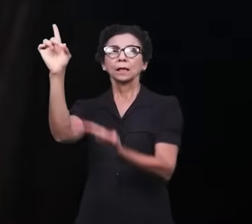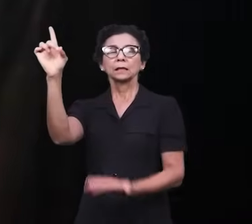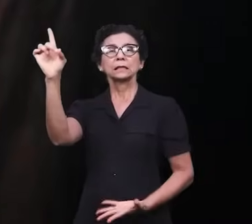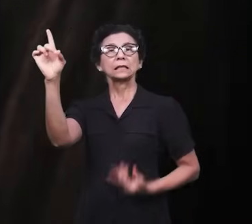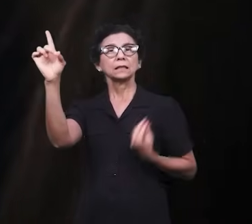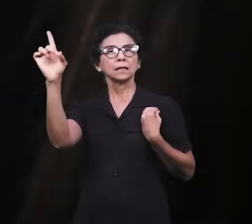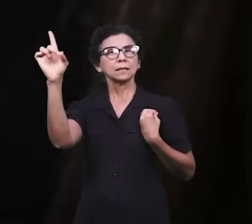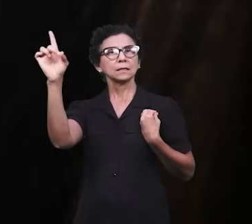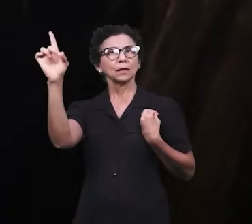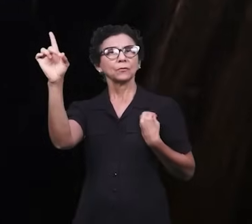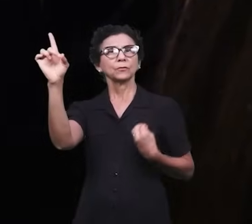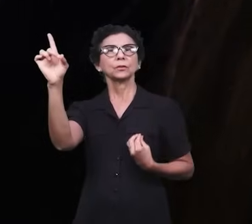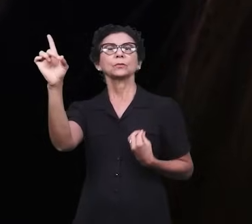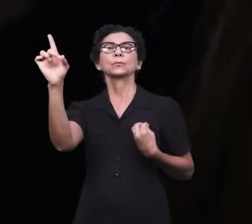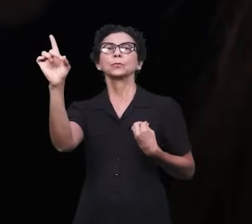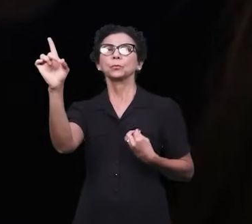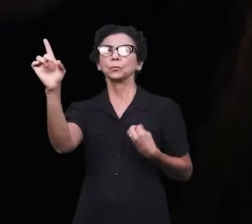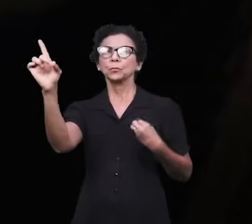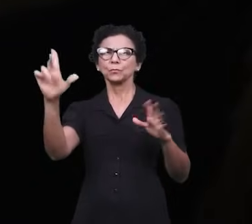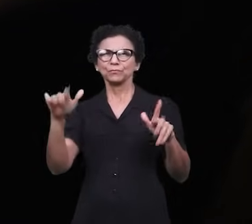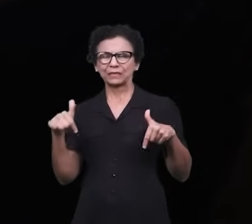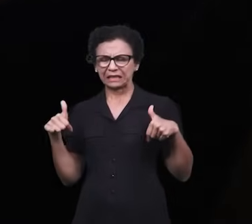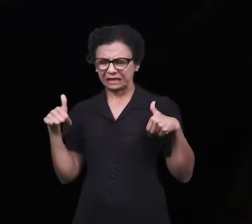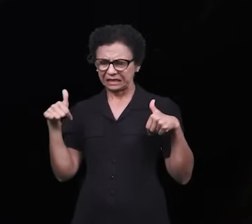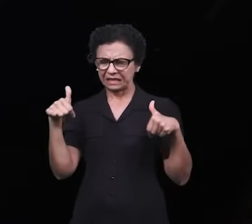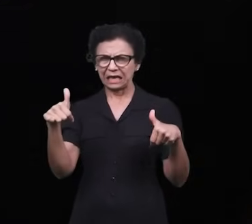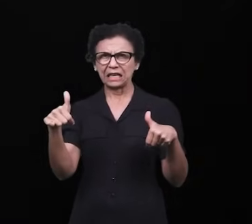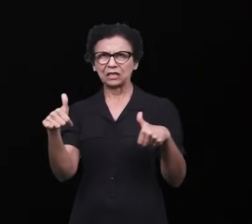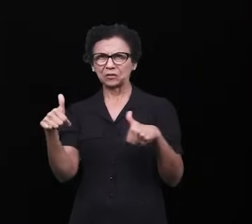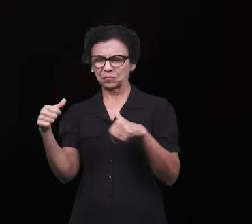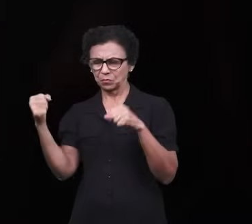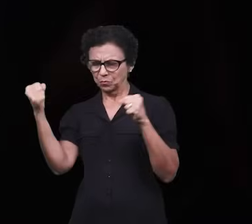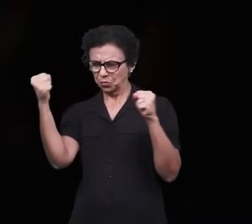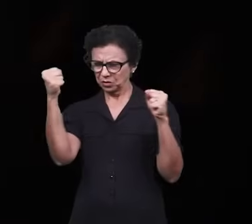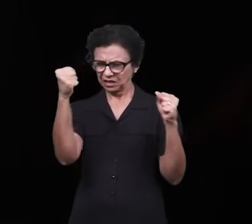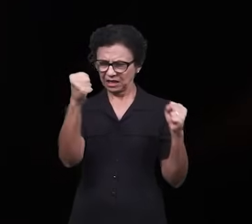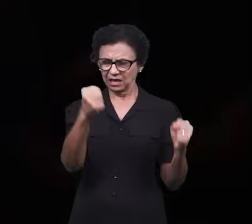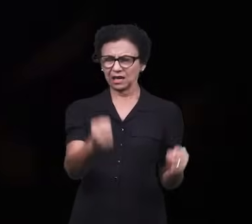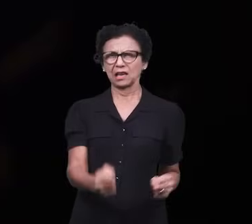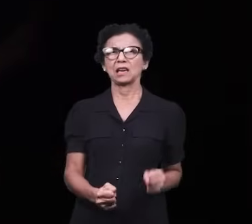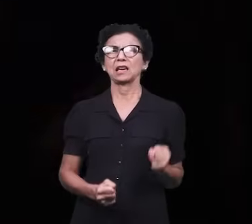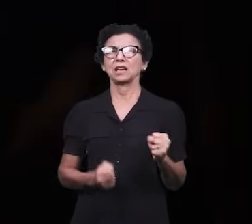Deus, que está vivo e reina entre